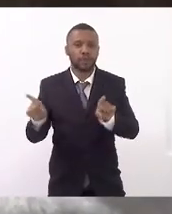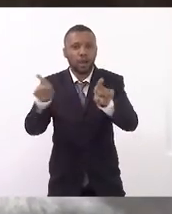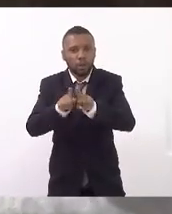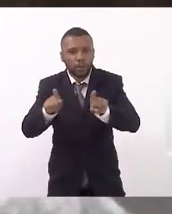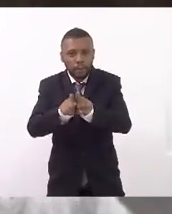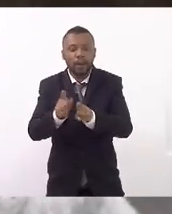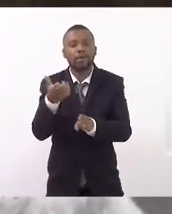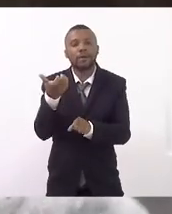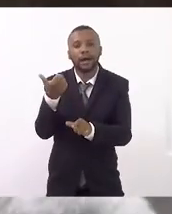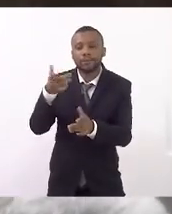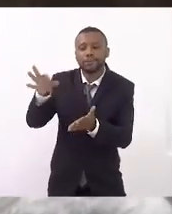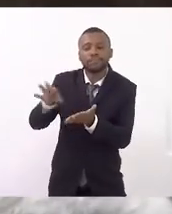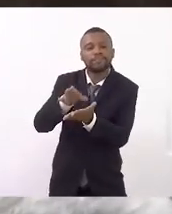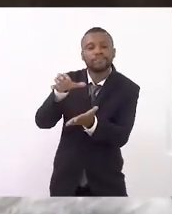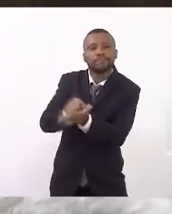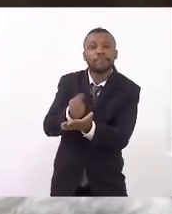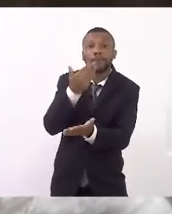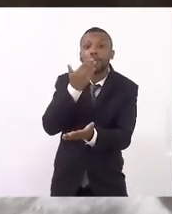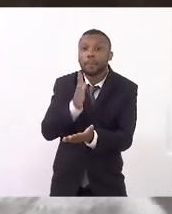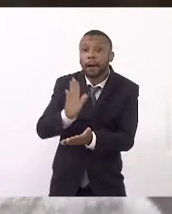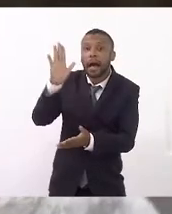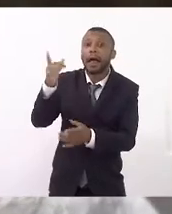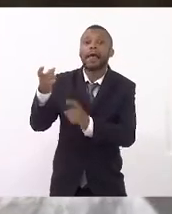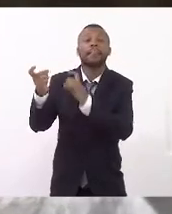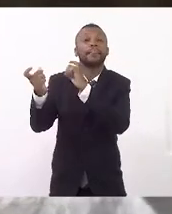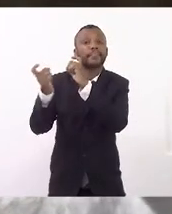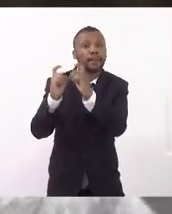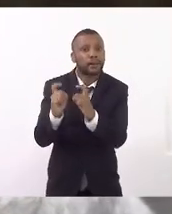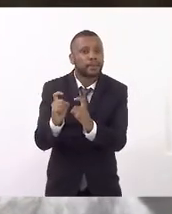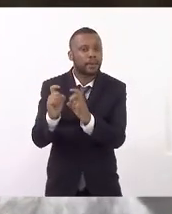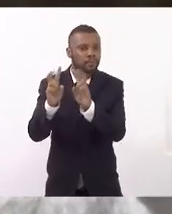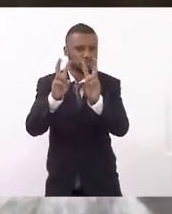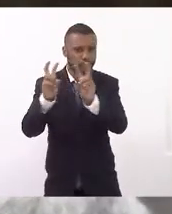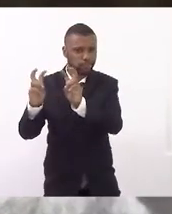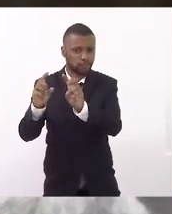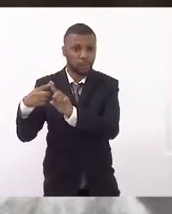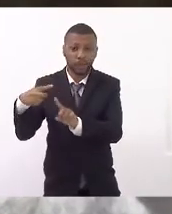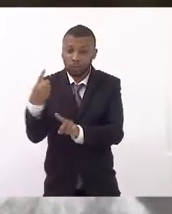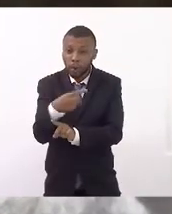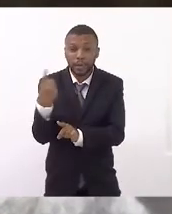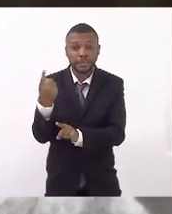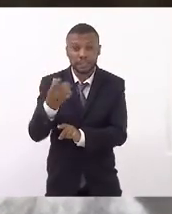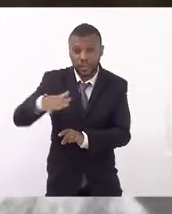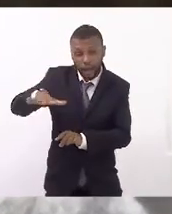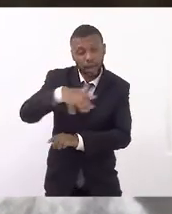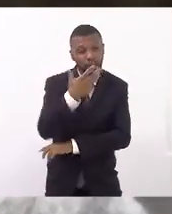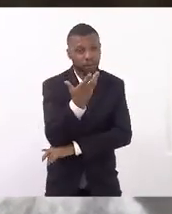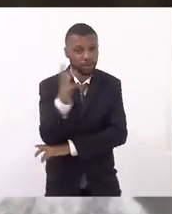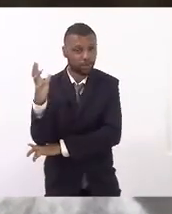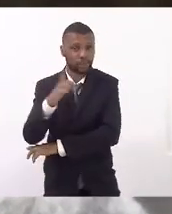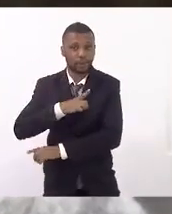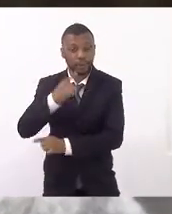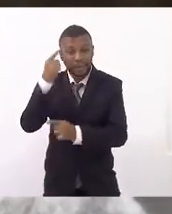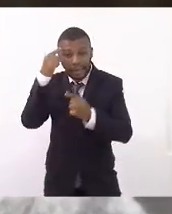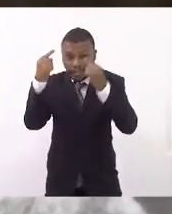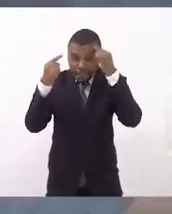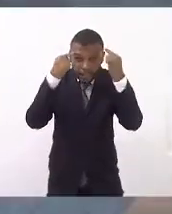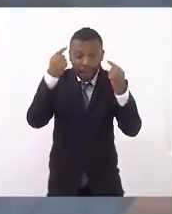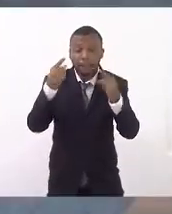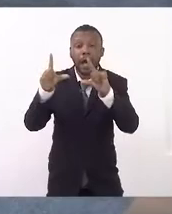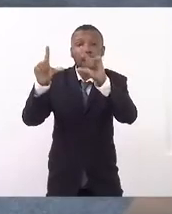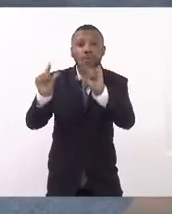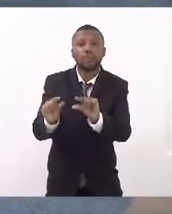para debater o assunto, porque nós, da ecologia, temos várias ideias para diminuir a dependência de